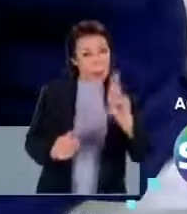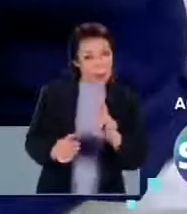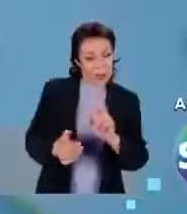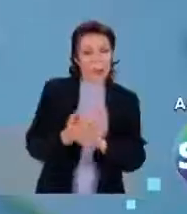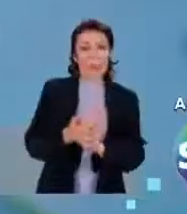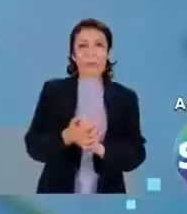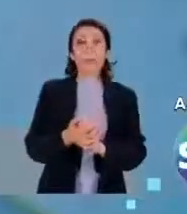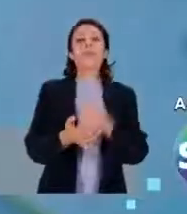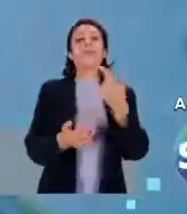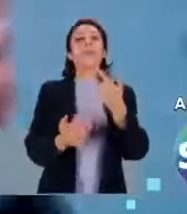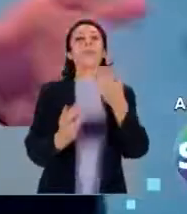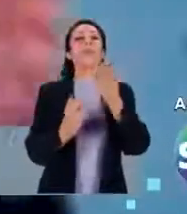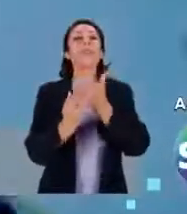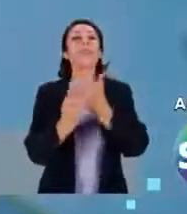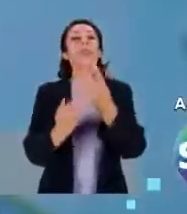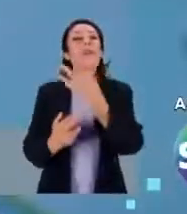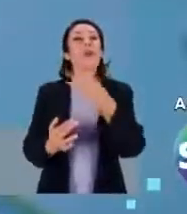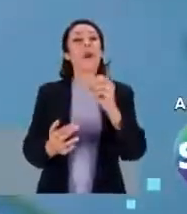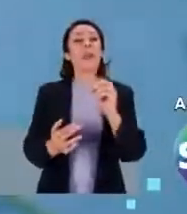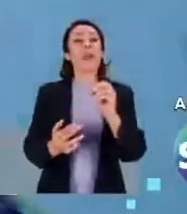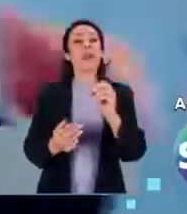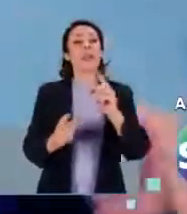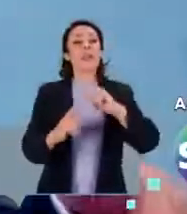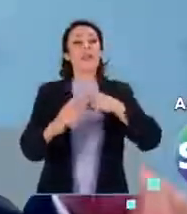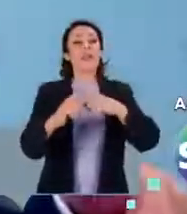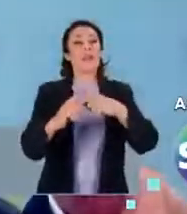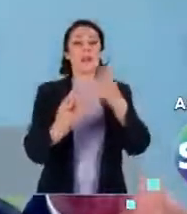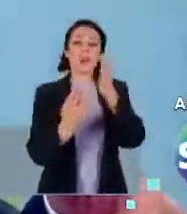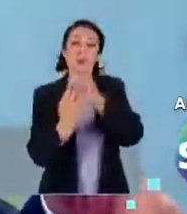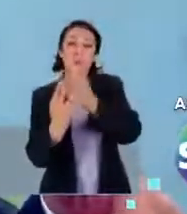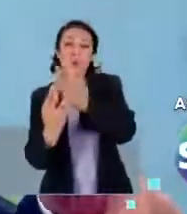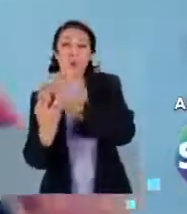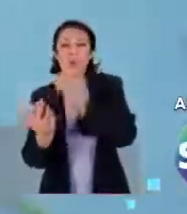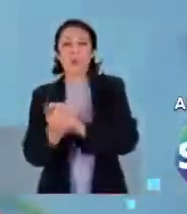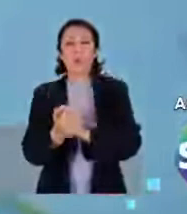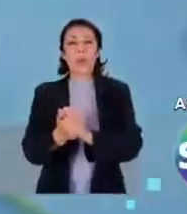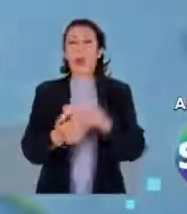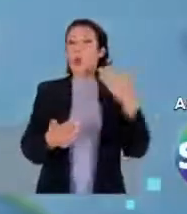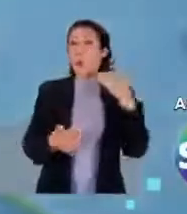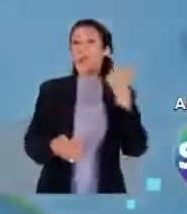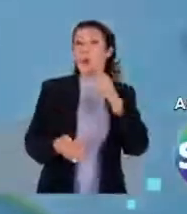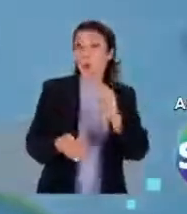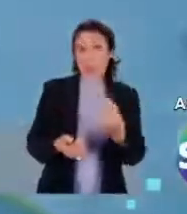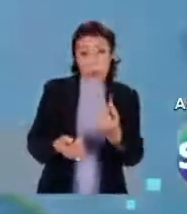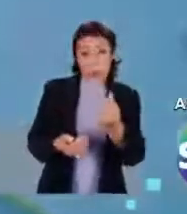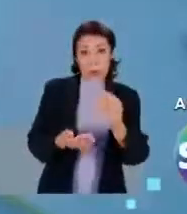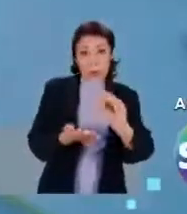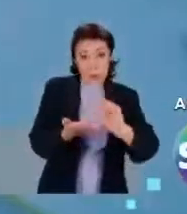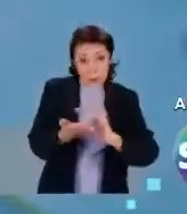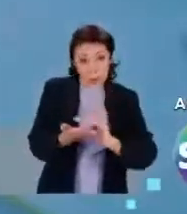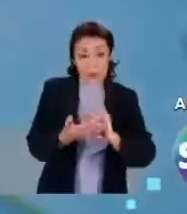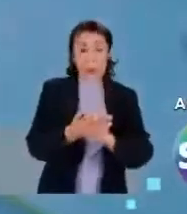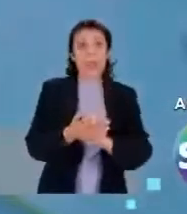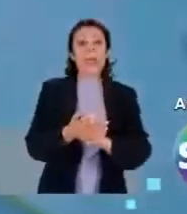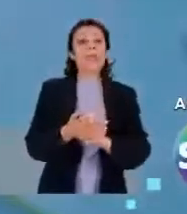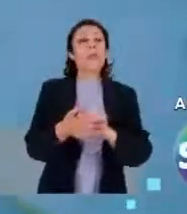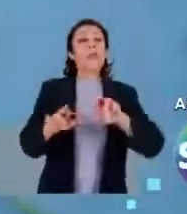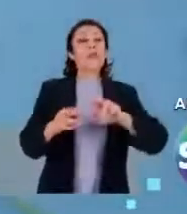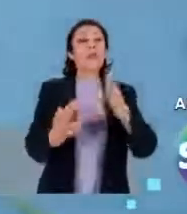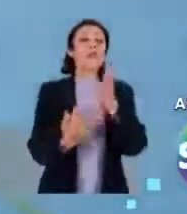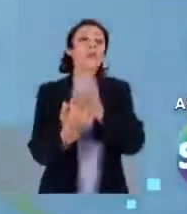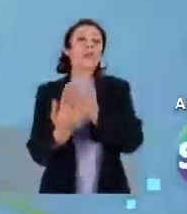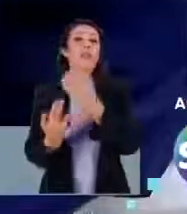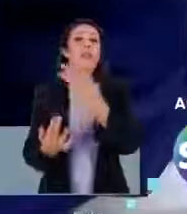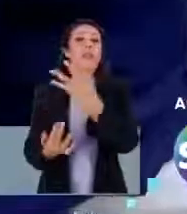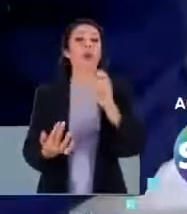aí eu faço em 40 vezes bota um juro de 25%, o Banco do Brasil vai ganhar dinheiro só que eu faço o quê eu boto na valsa eu boto 40 meses